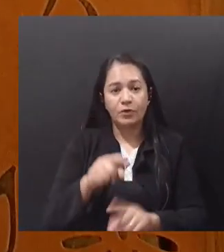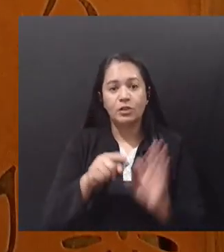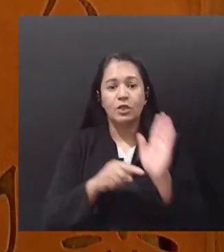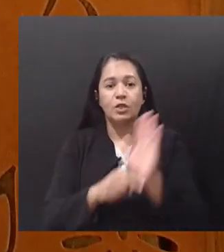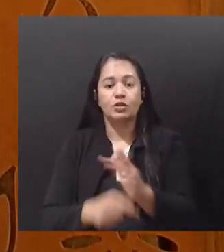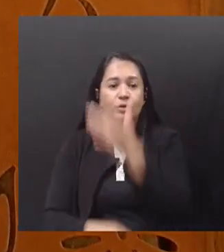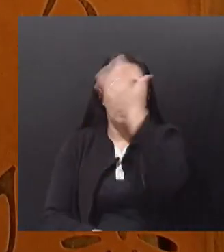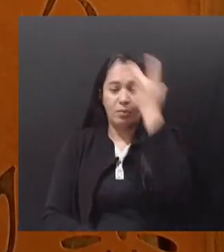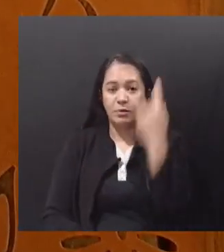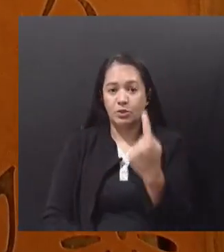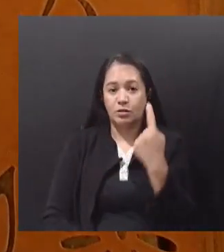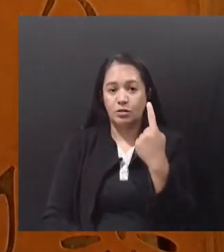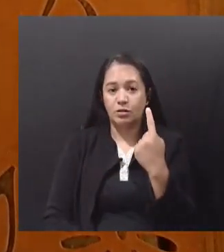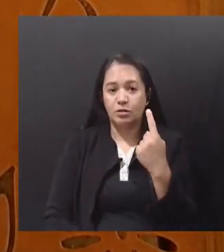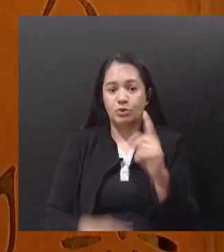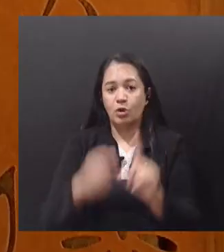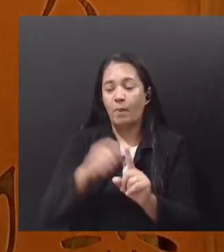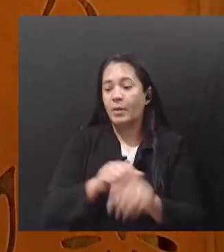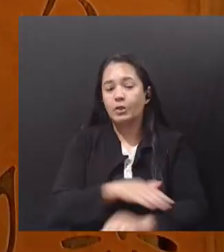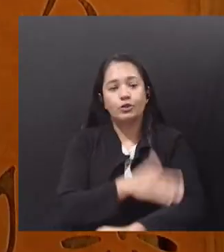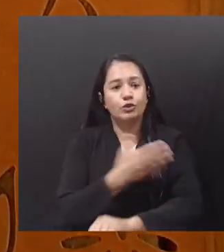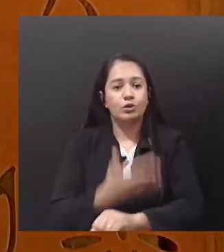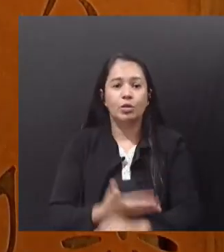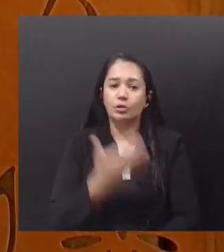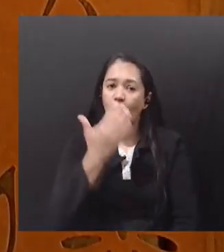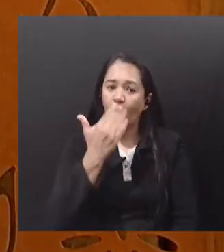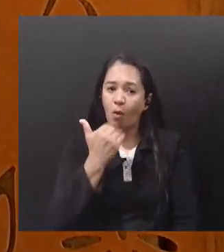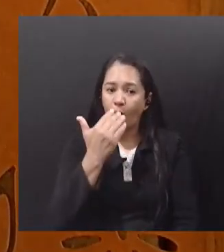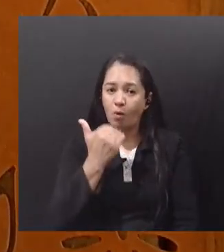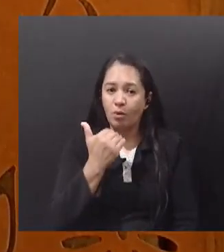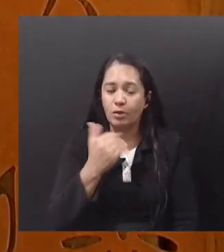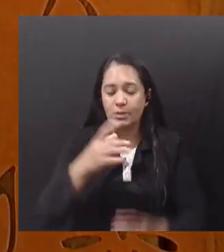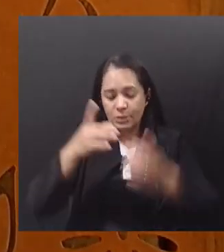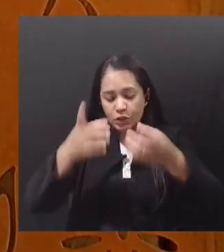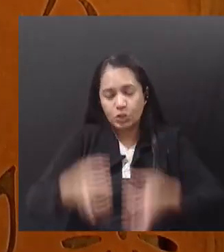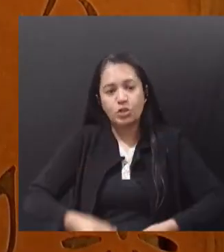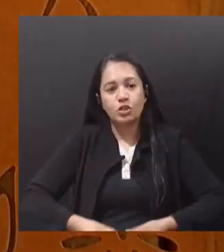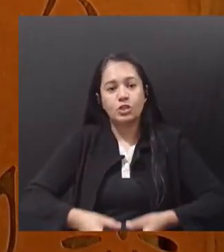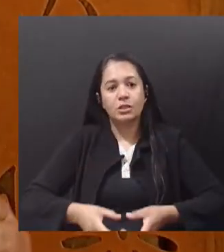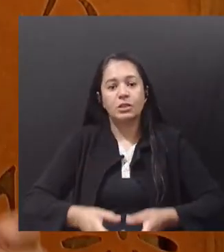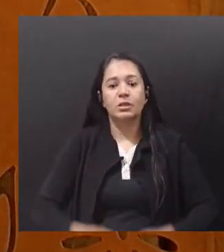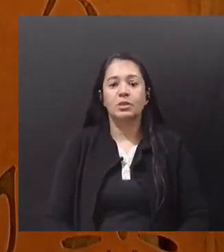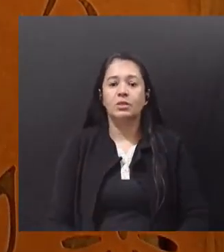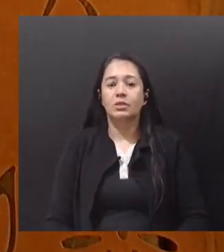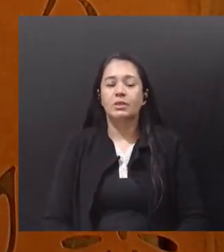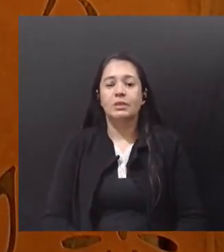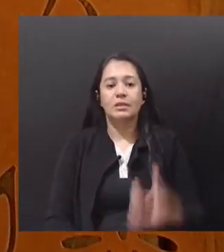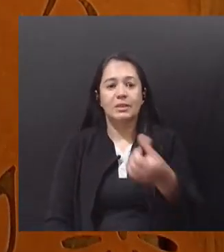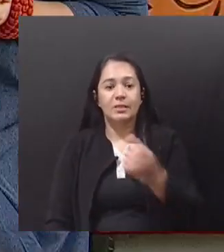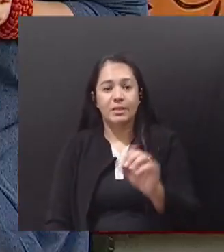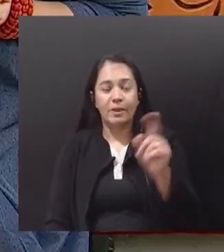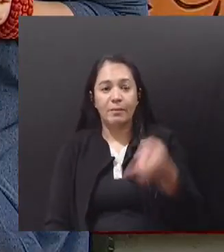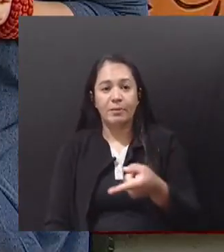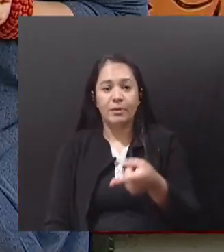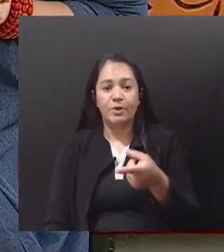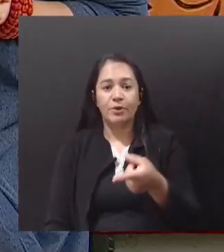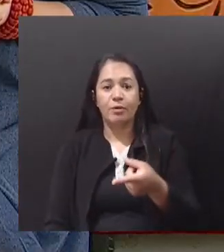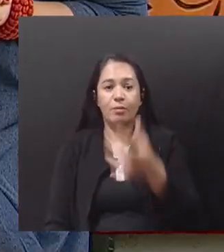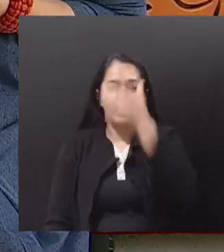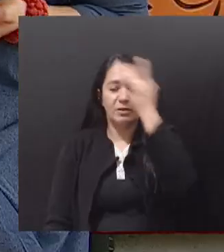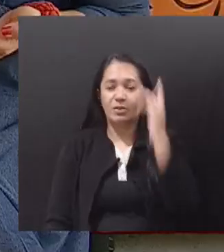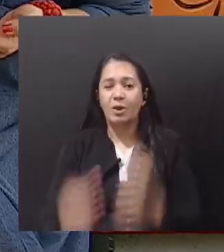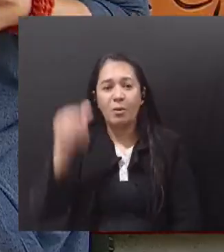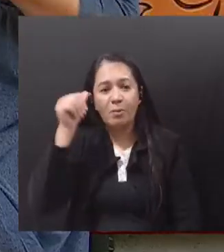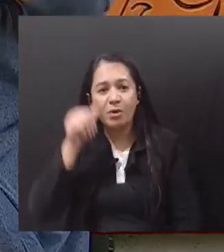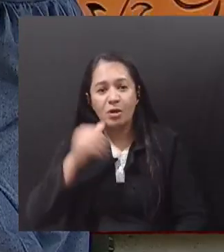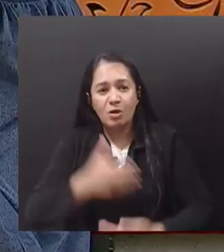a passar o mês todo com alimentação digna. São 60 mil pessoas, mulheres com crianças, que fogem,